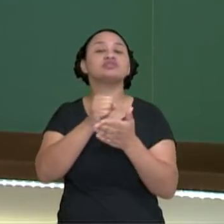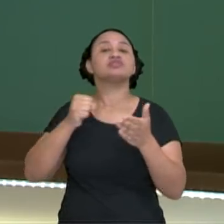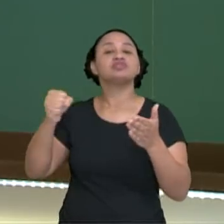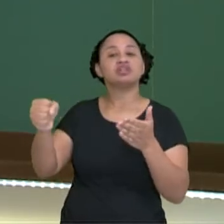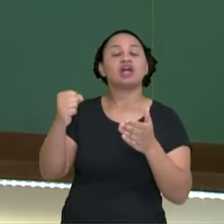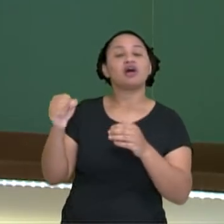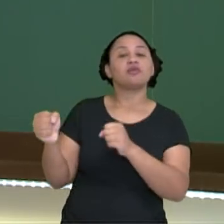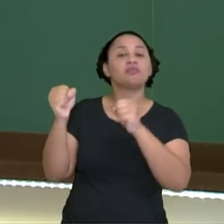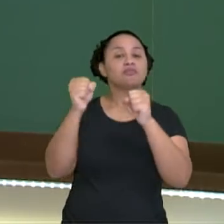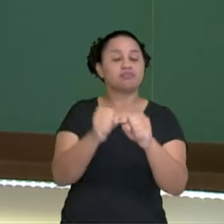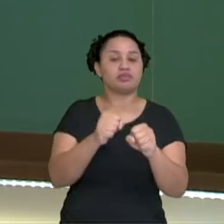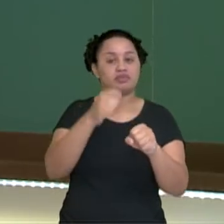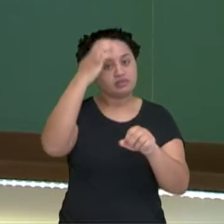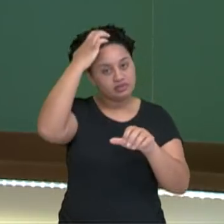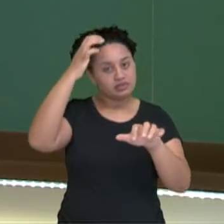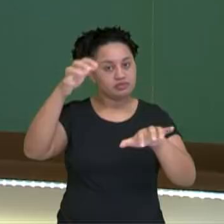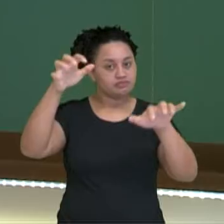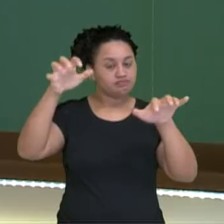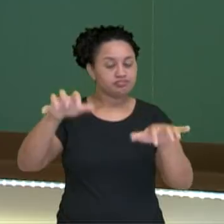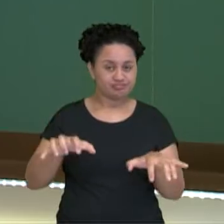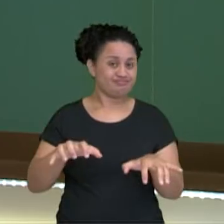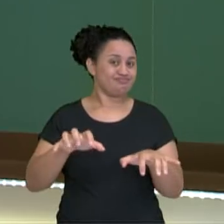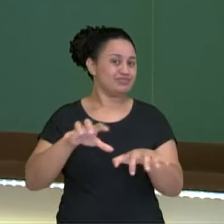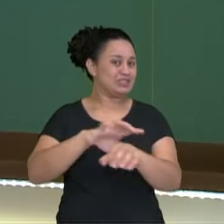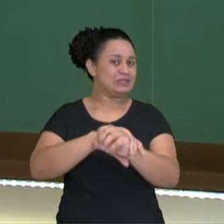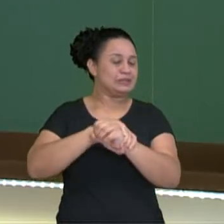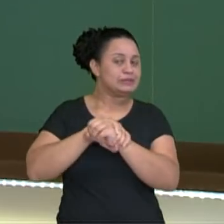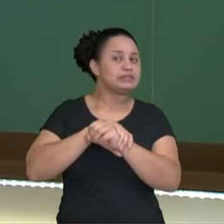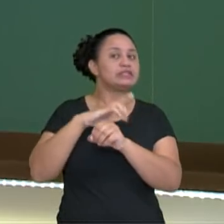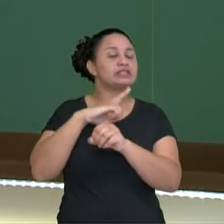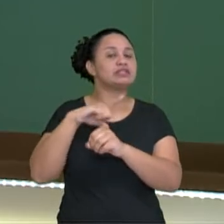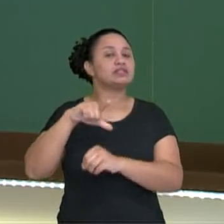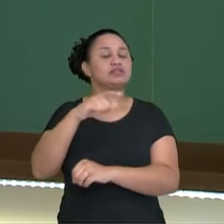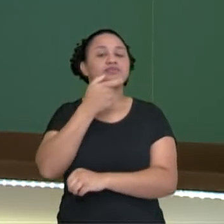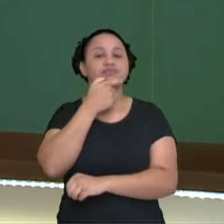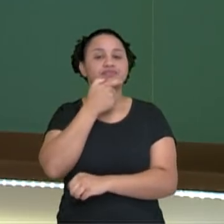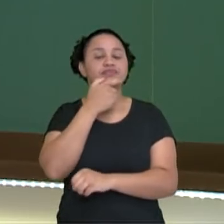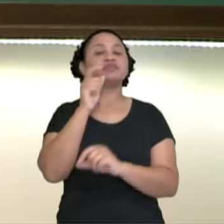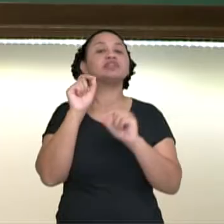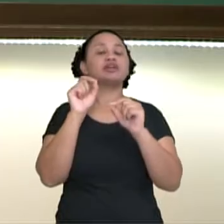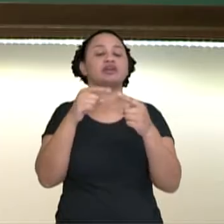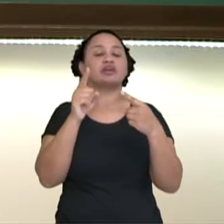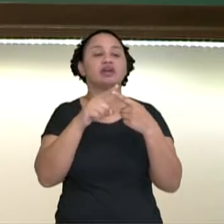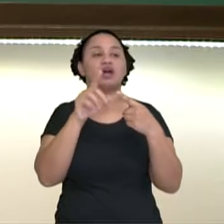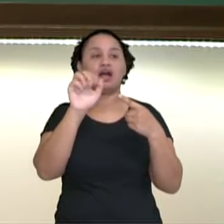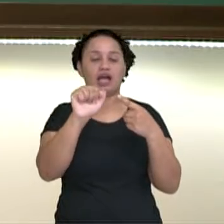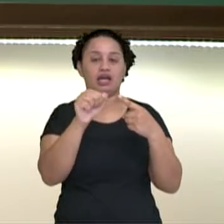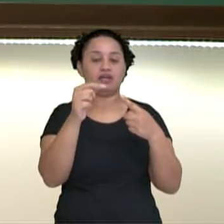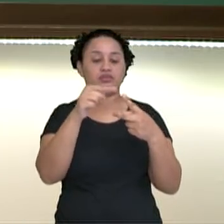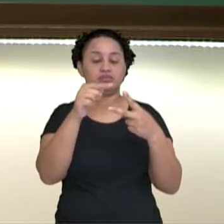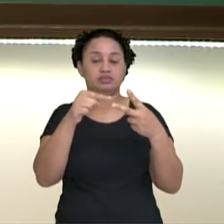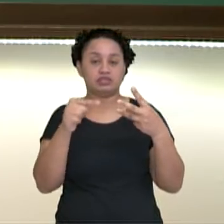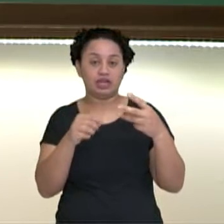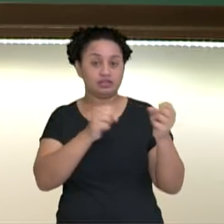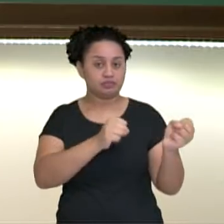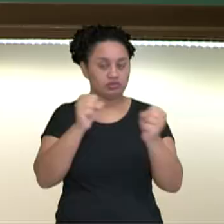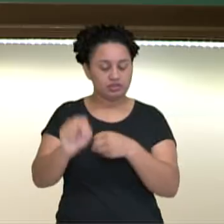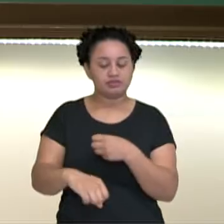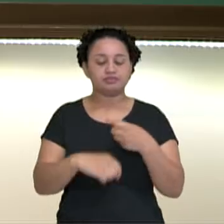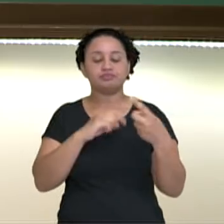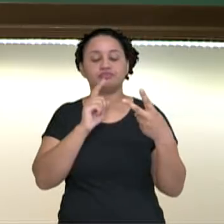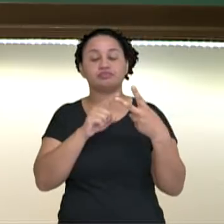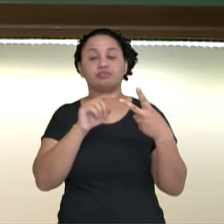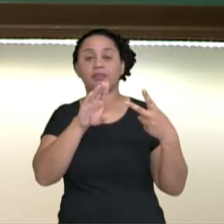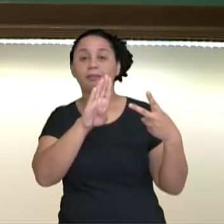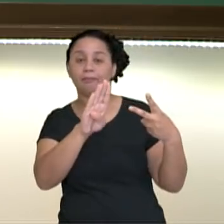do poder monárquico absolutista na Inglaterra? Letra A, os 3 poderes. Letra B,